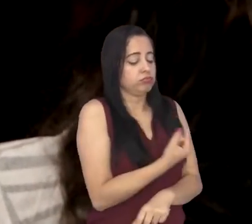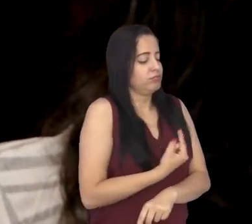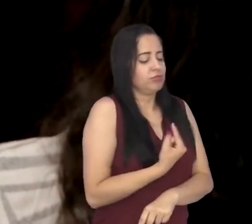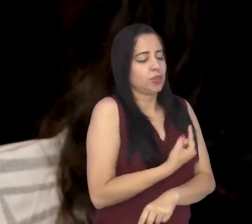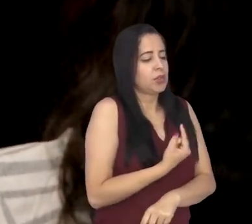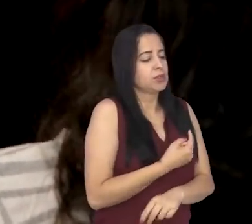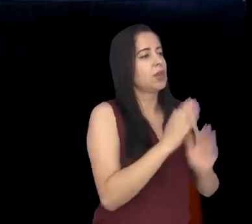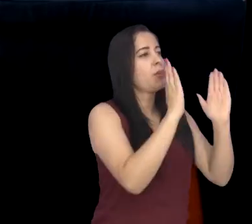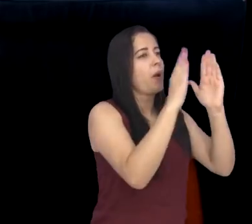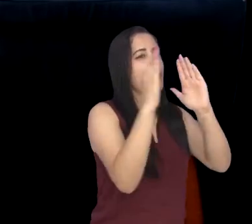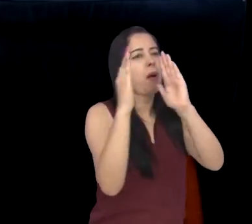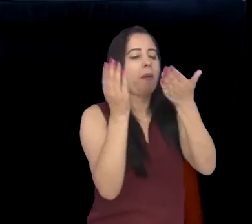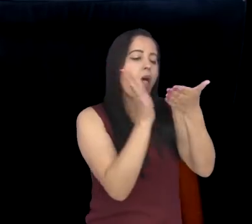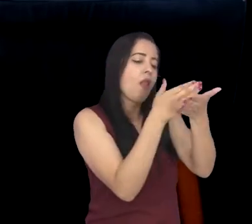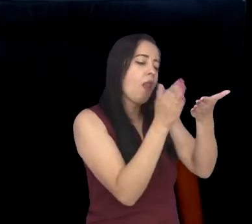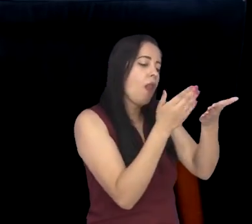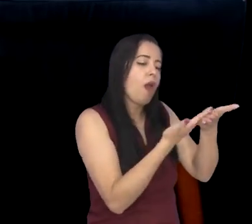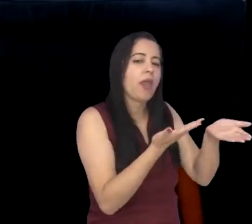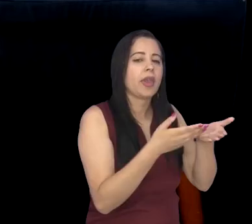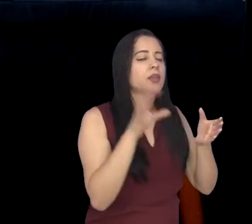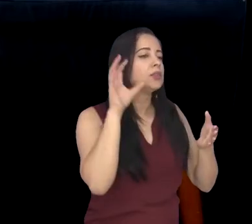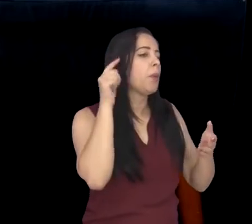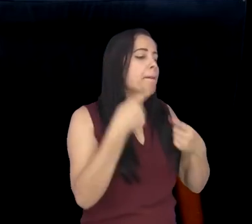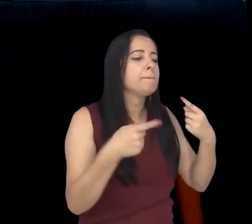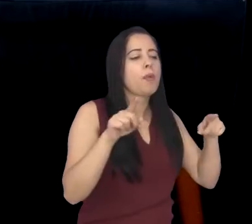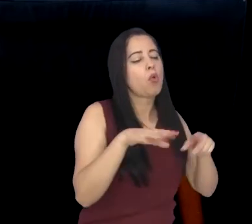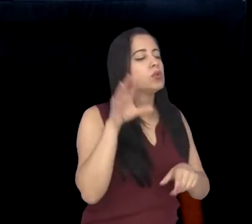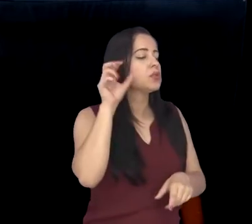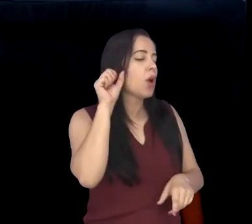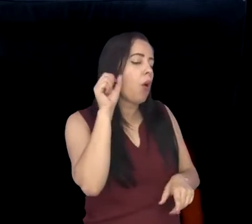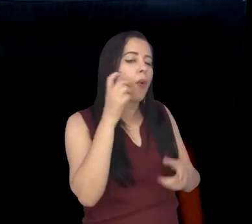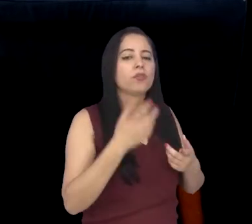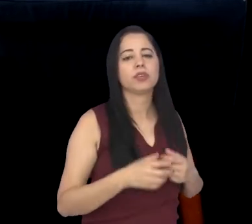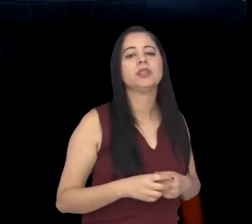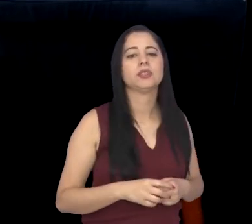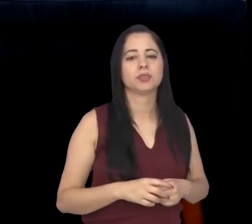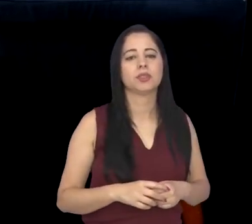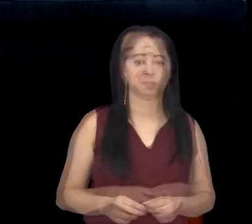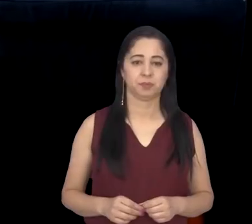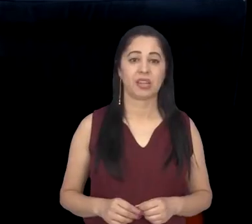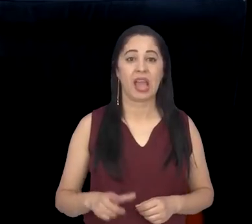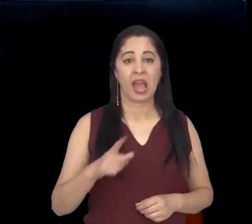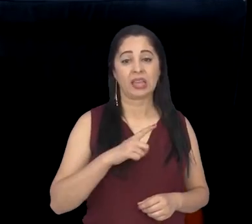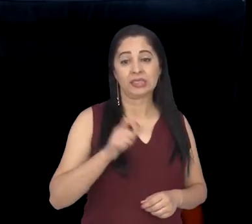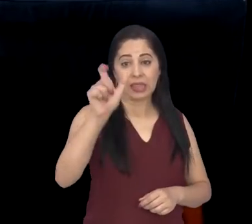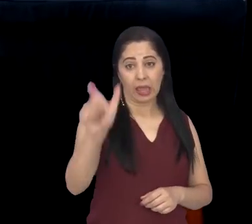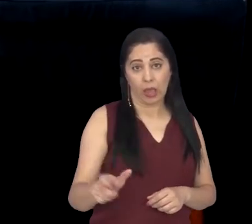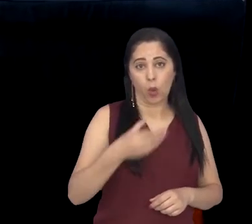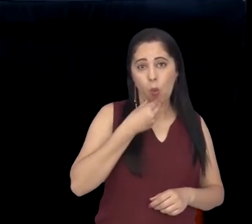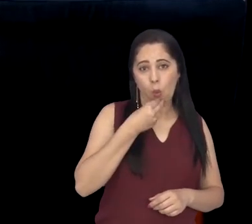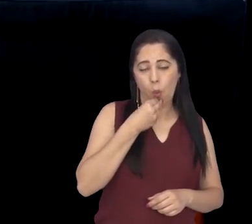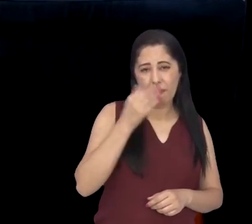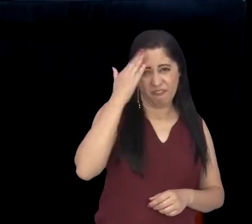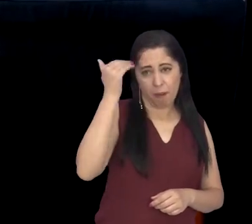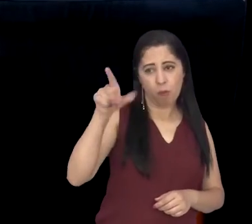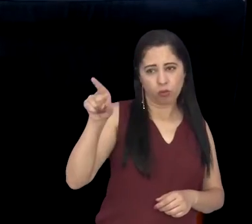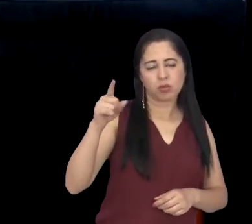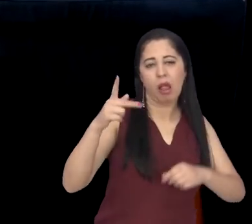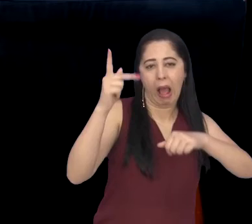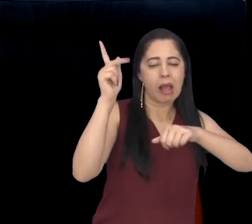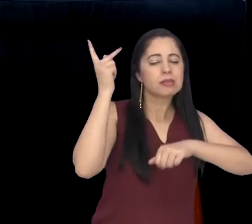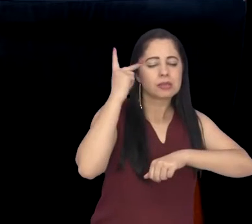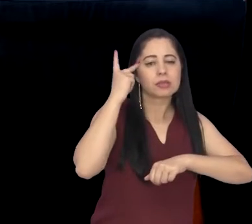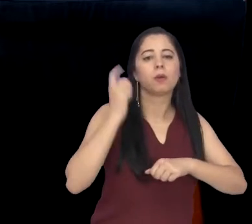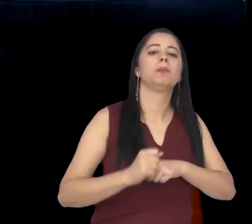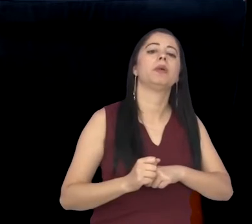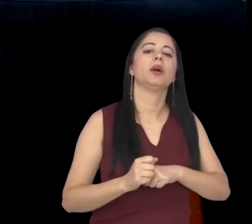aí eu me empolguei. E tem um jornalista, que era da revista Carta Capital, ele é conhecido também. E começaram a